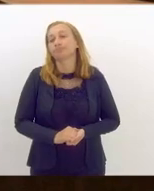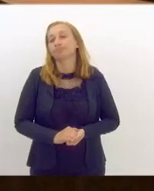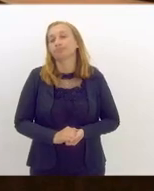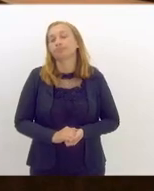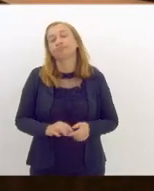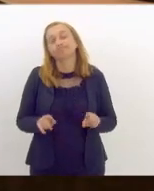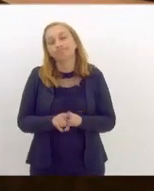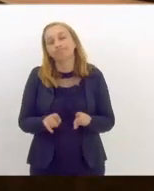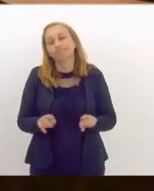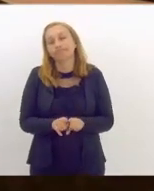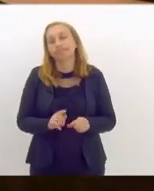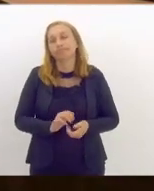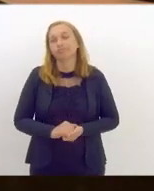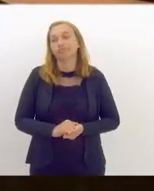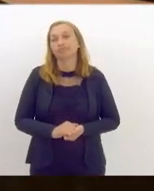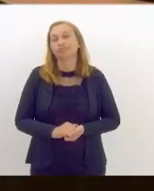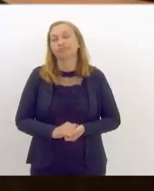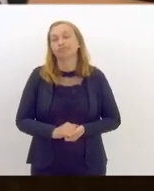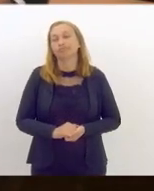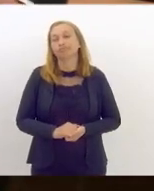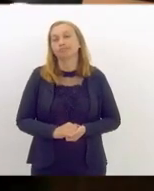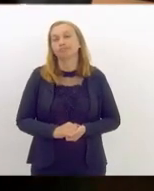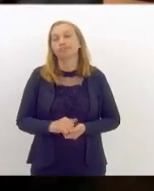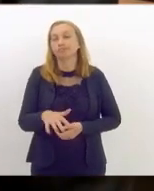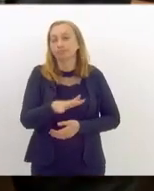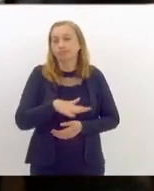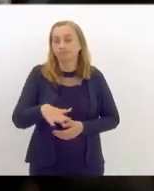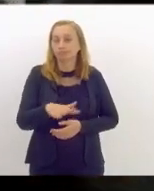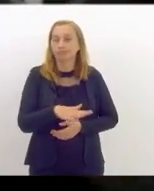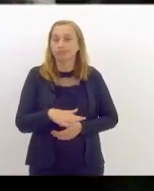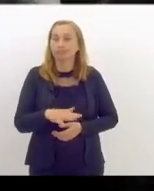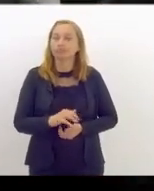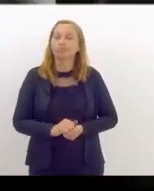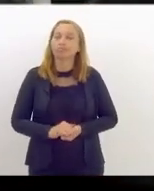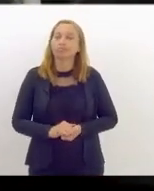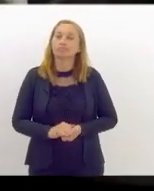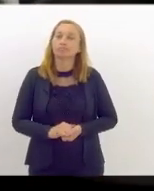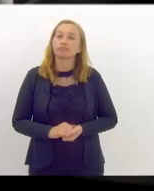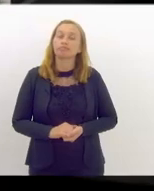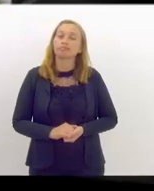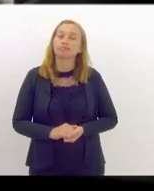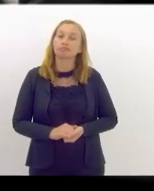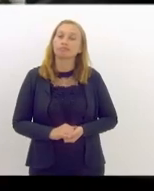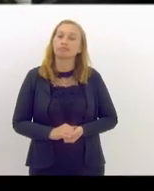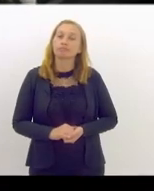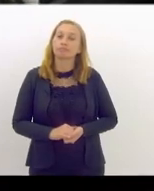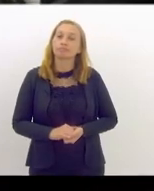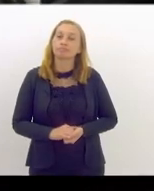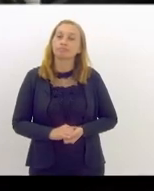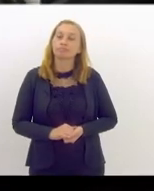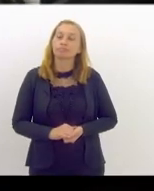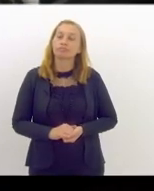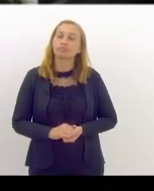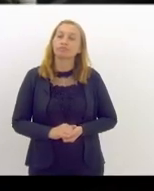e também todas as áreas de concessão onerosa e